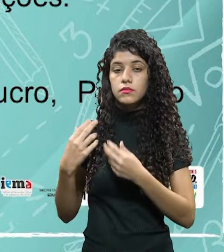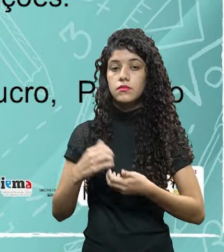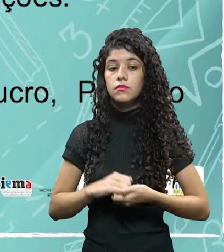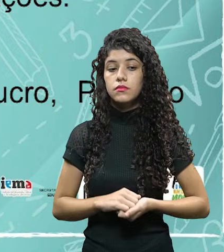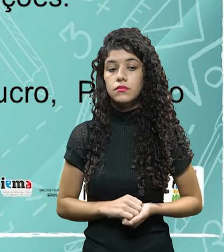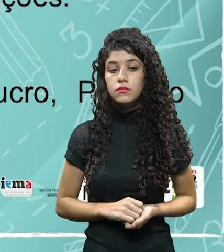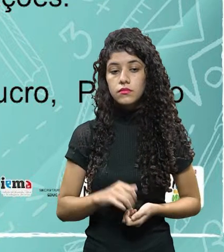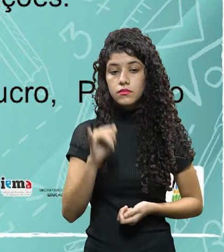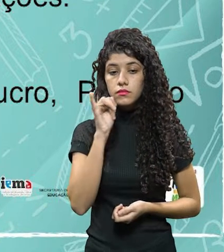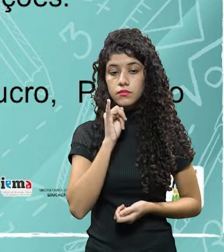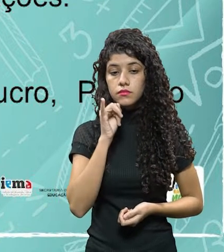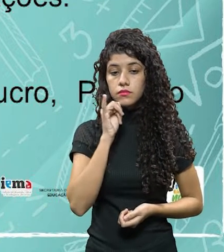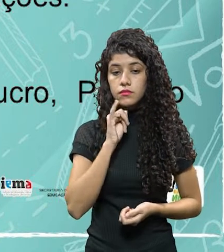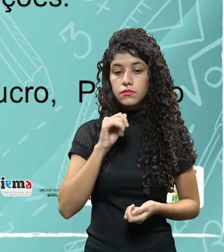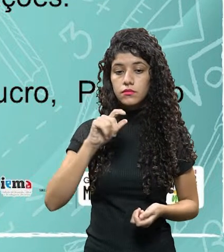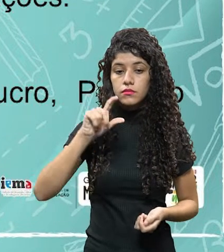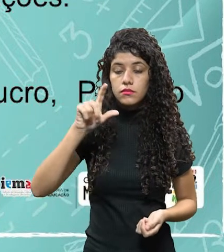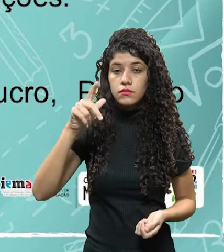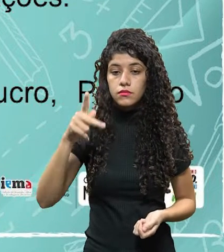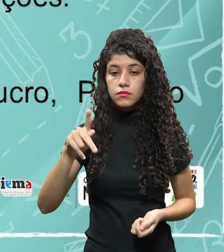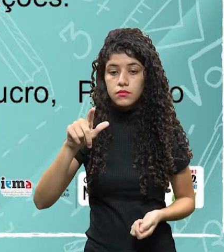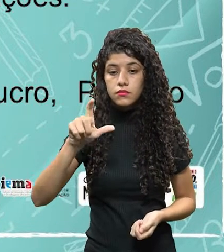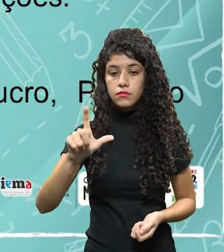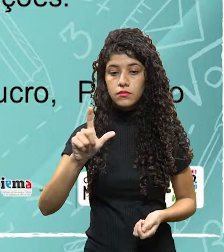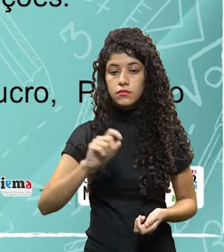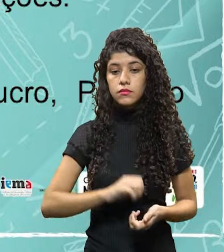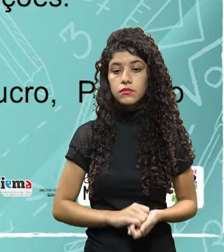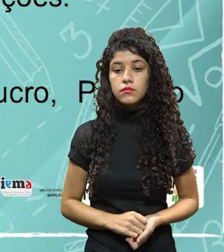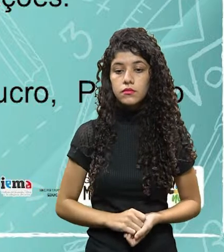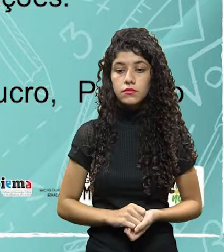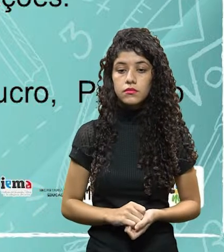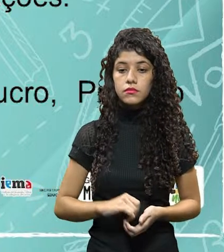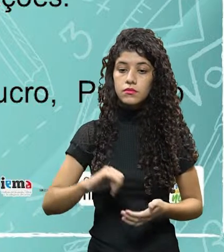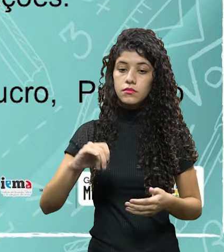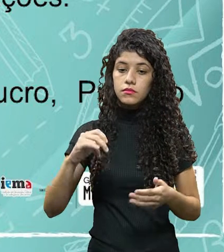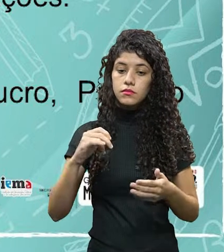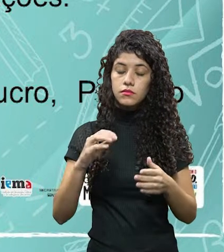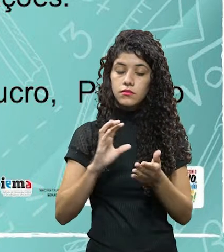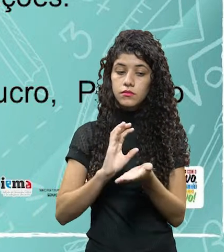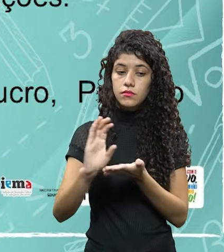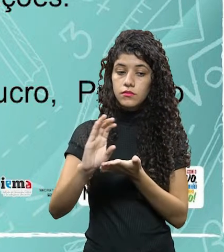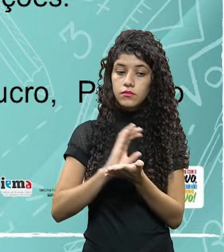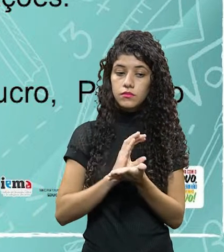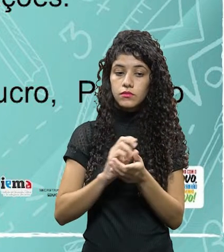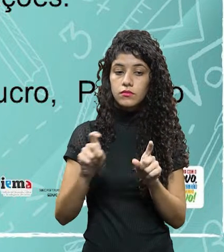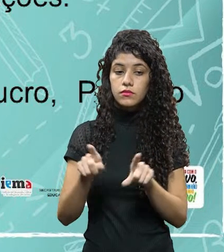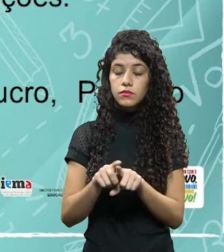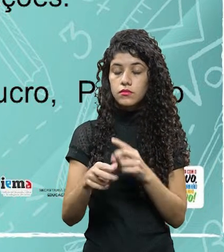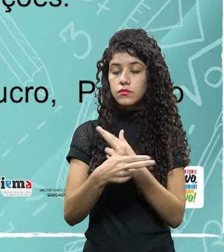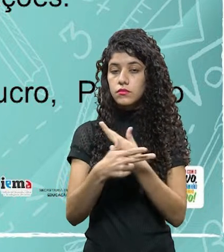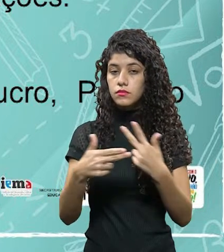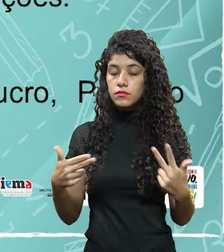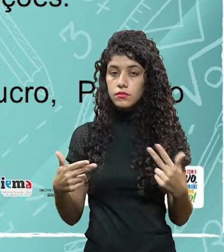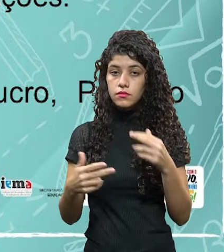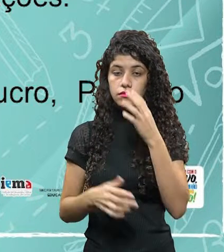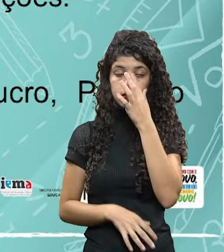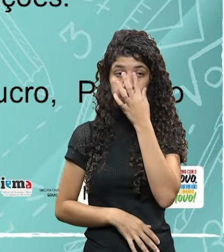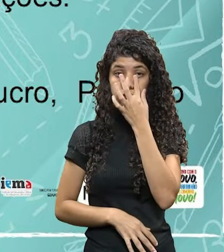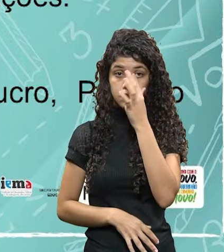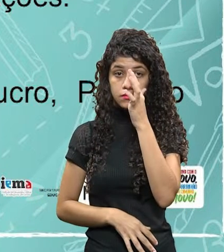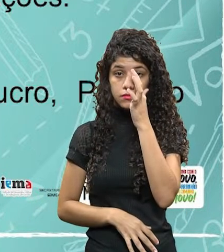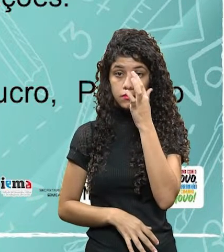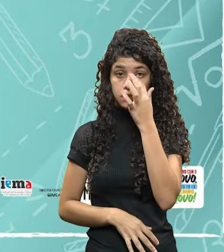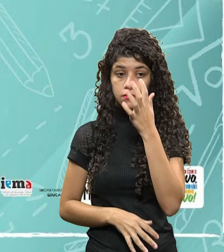obrigações. Exemplos de contas do PL, o capital social, lucro ou prejuízo acumulado e entre outras